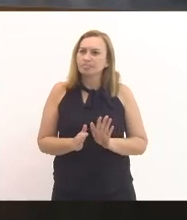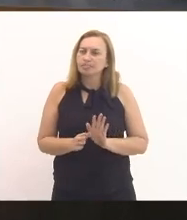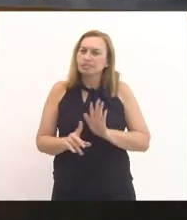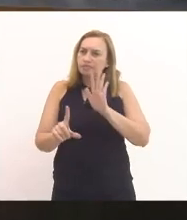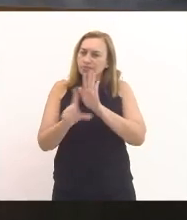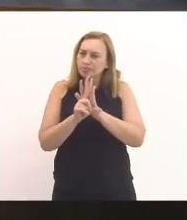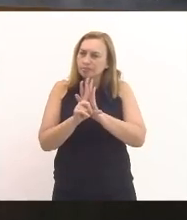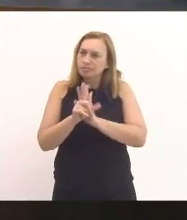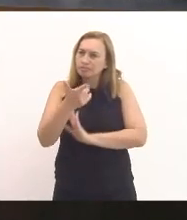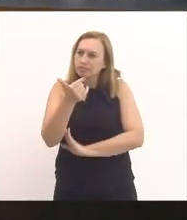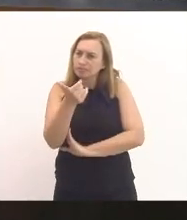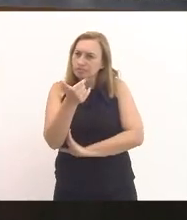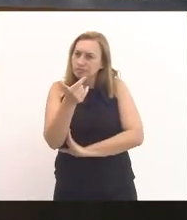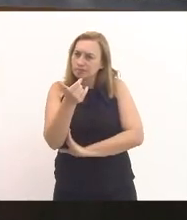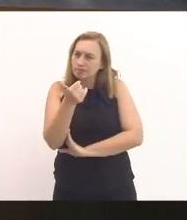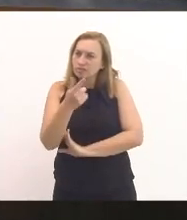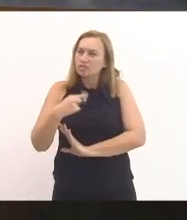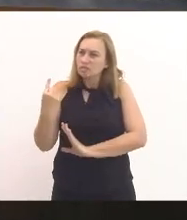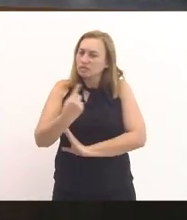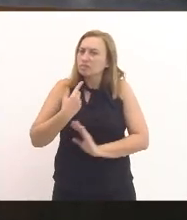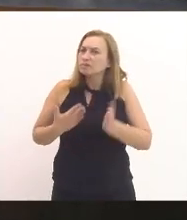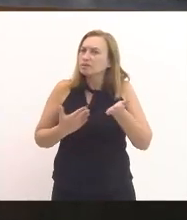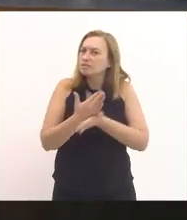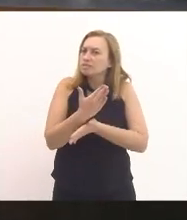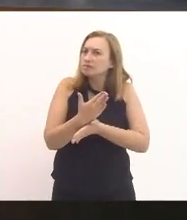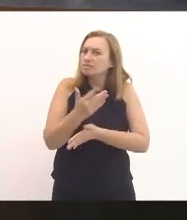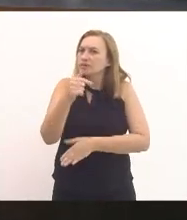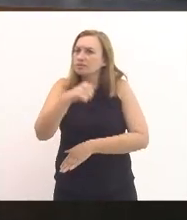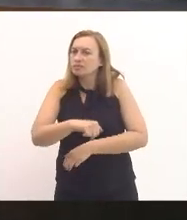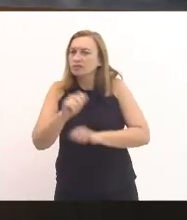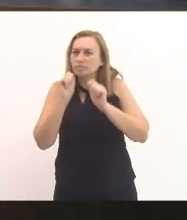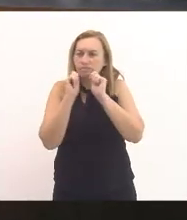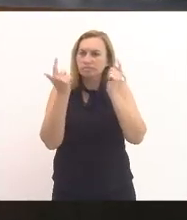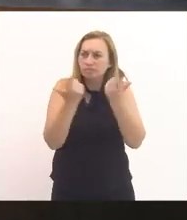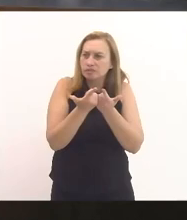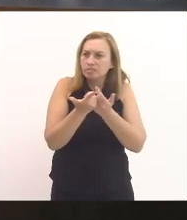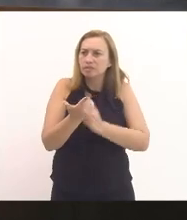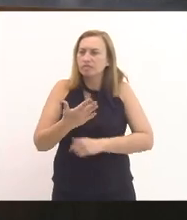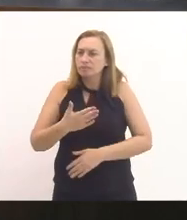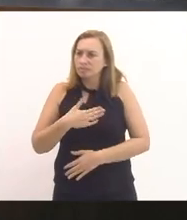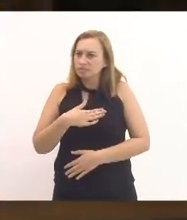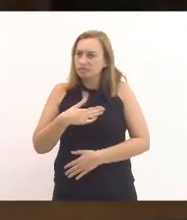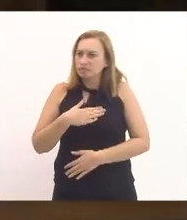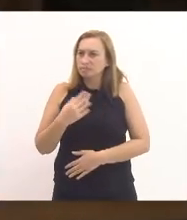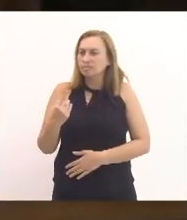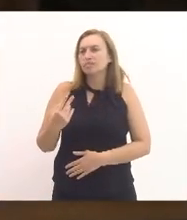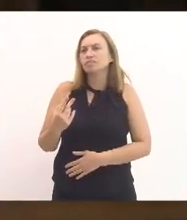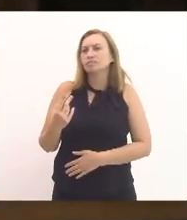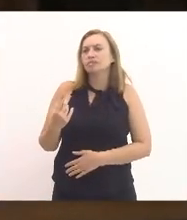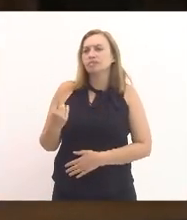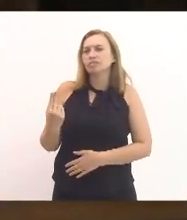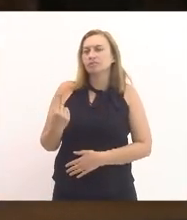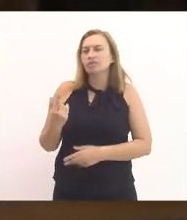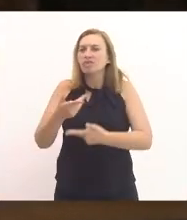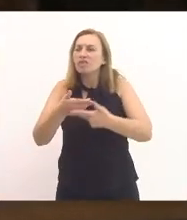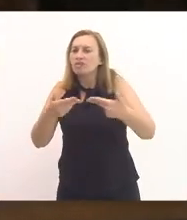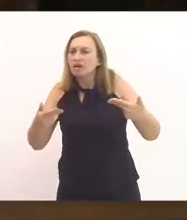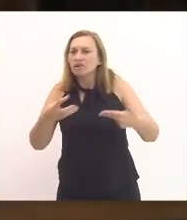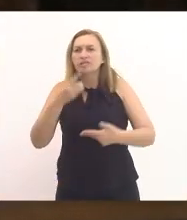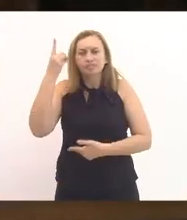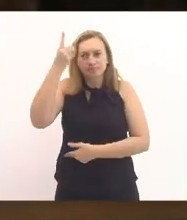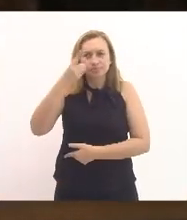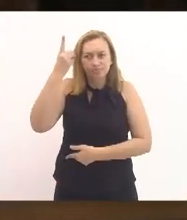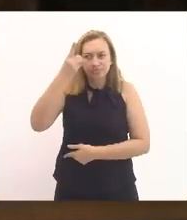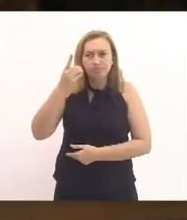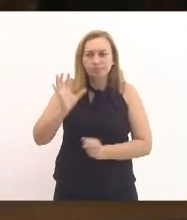lei das Armas nós aprovamos aqui na alerj é de minha autoria coautoria de vários